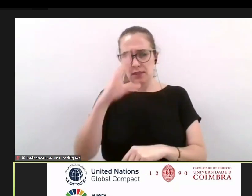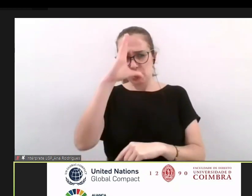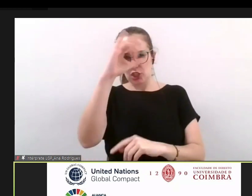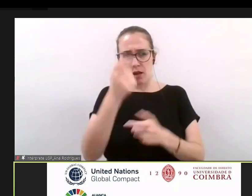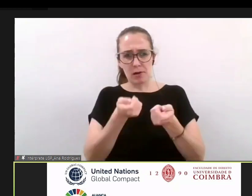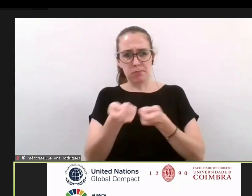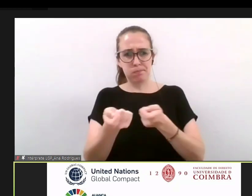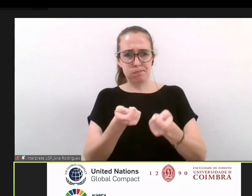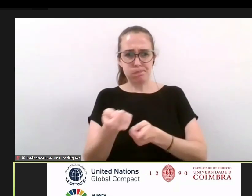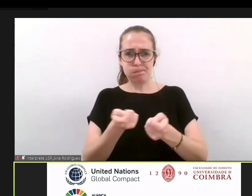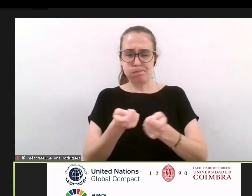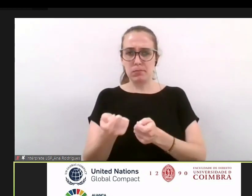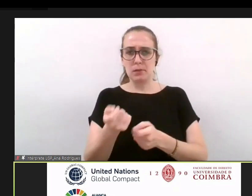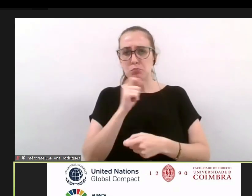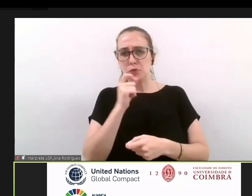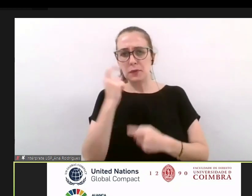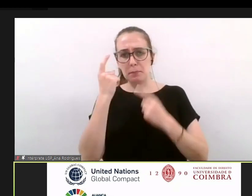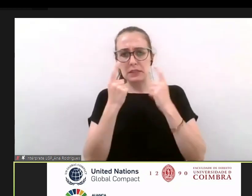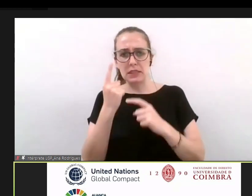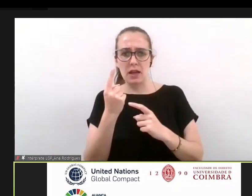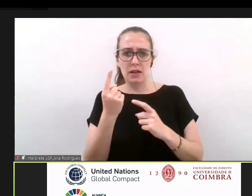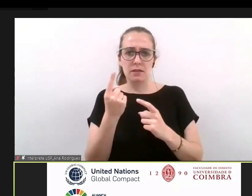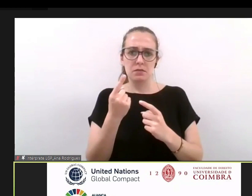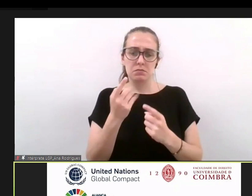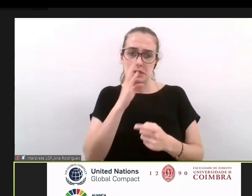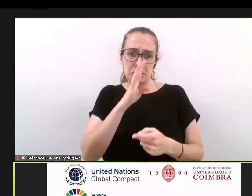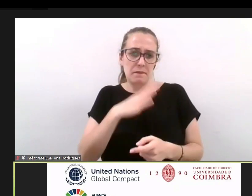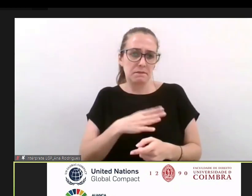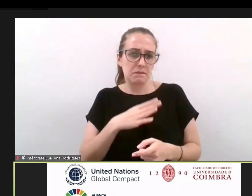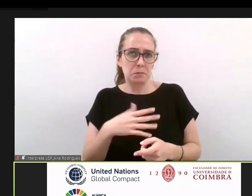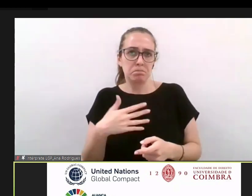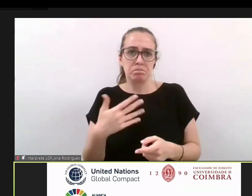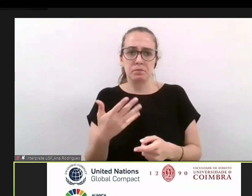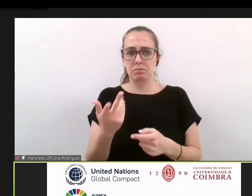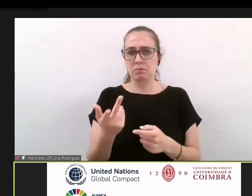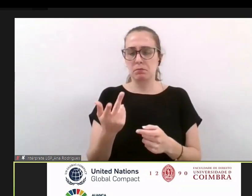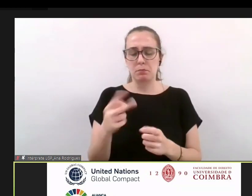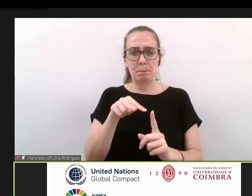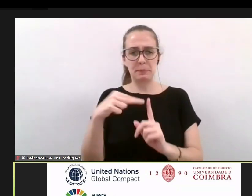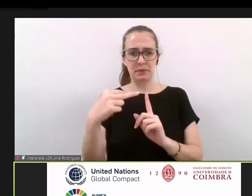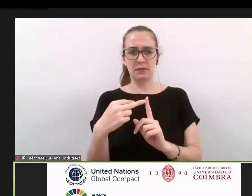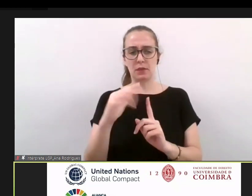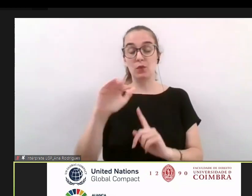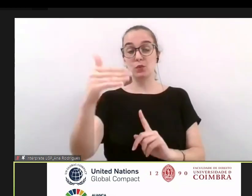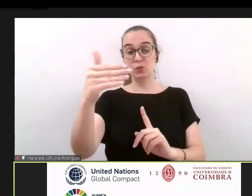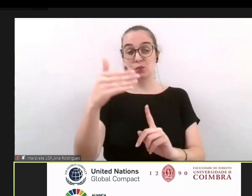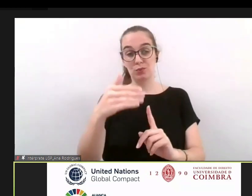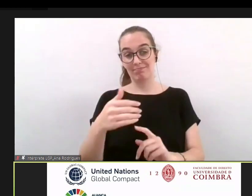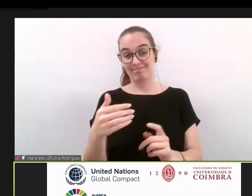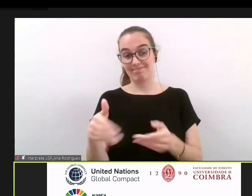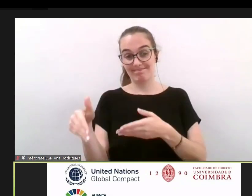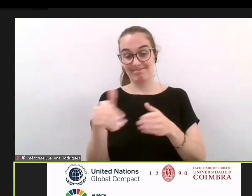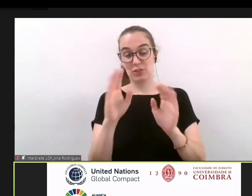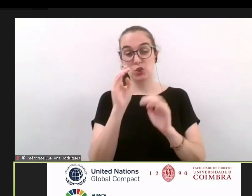que poderia ser pensada para garantir uma visão de longo prazo, que é aquilo que nós precisamos